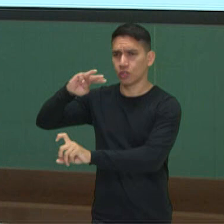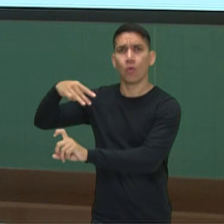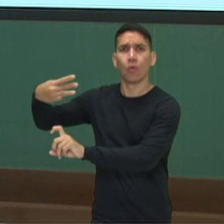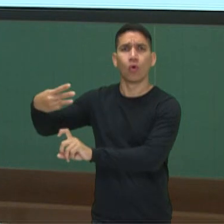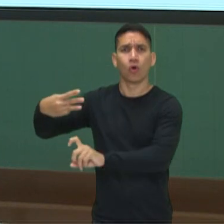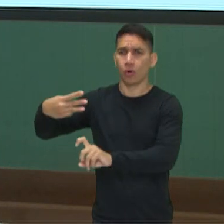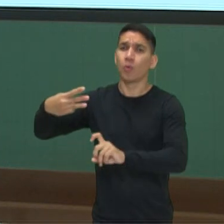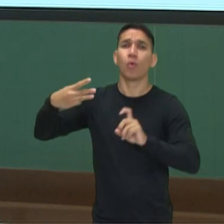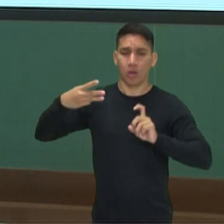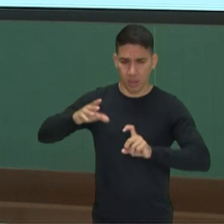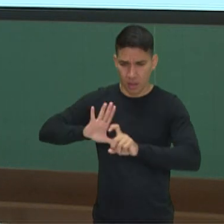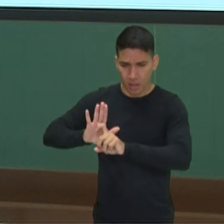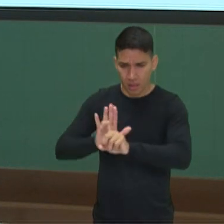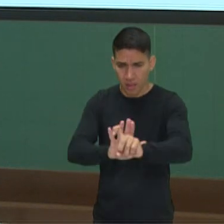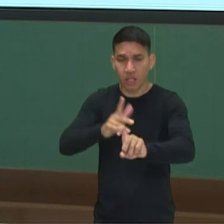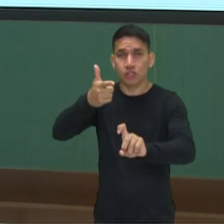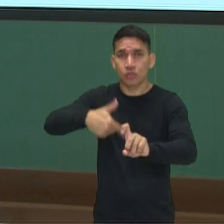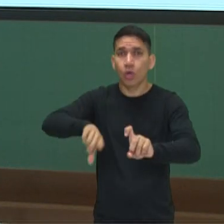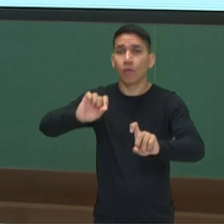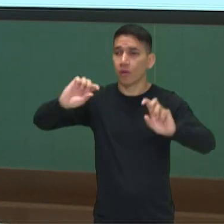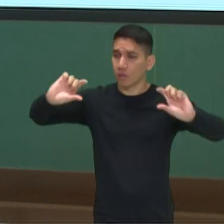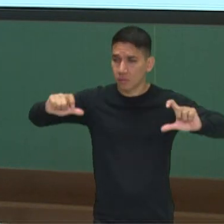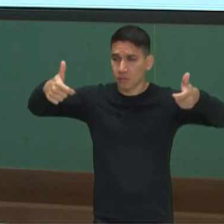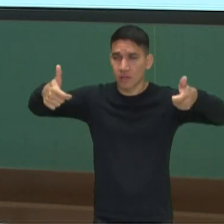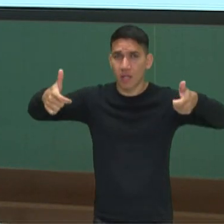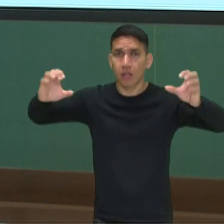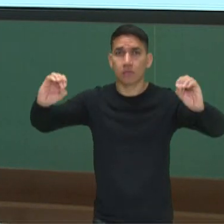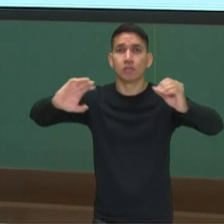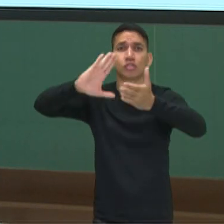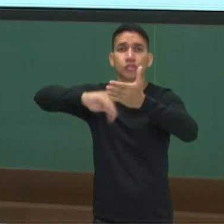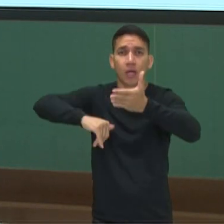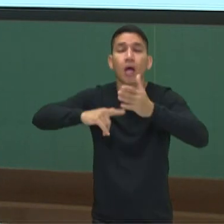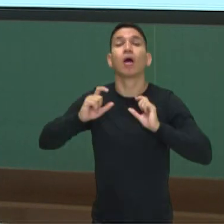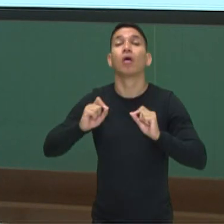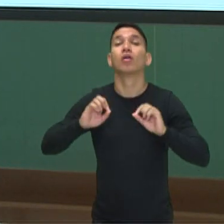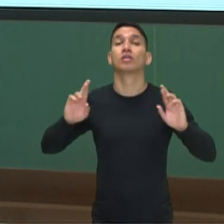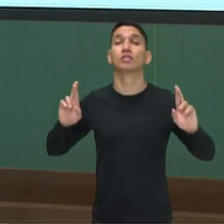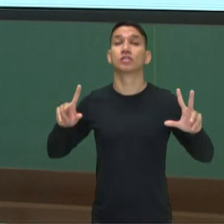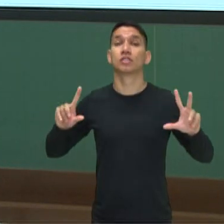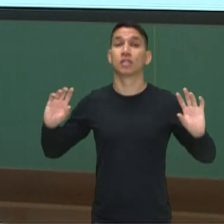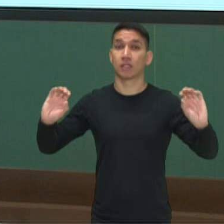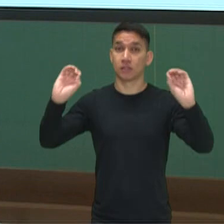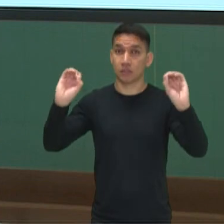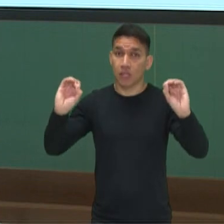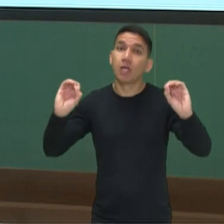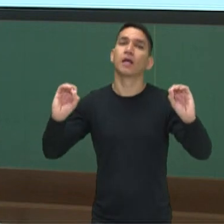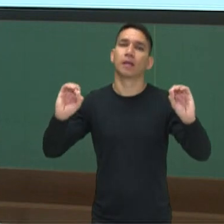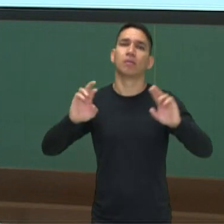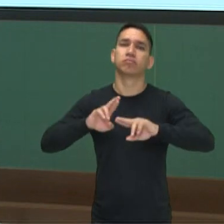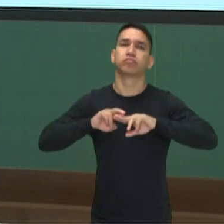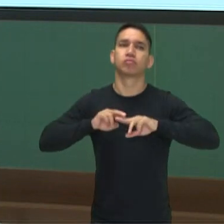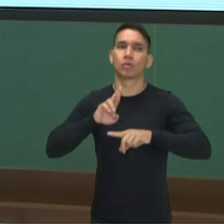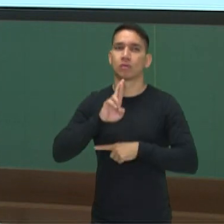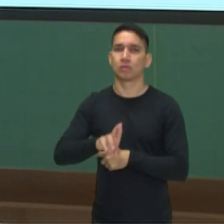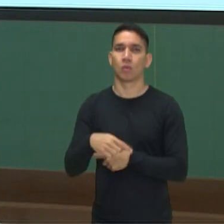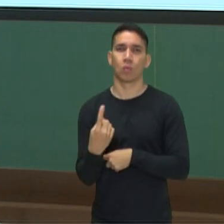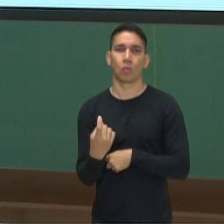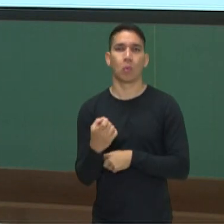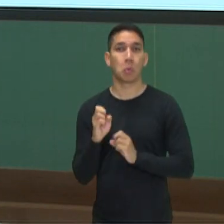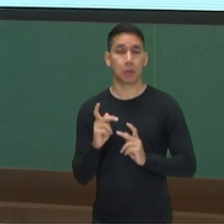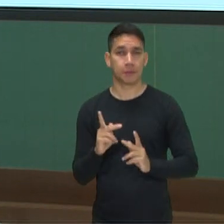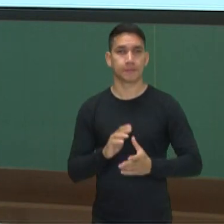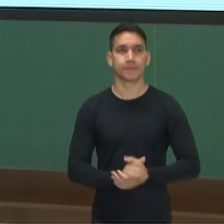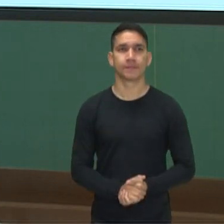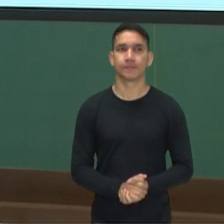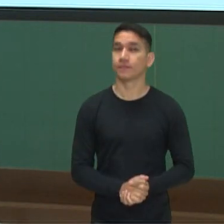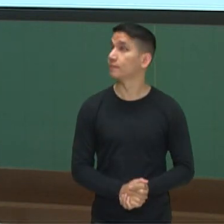Qualquer elemento, qualquer potência de base zero com a base diferente de zero, expoente zero, o resultado é 1. Tranquilinho?